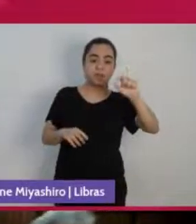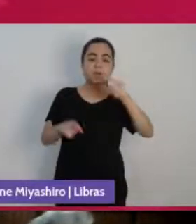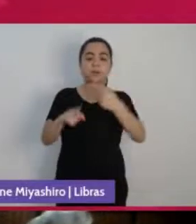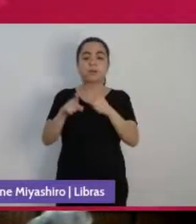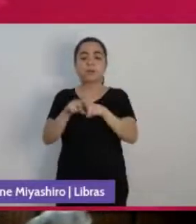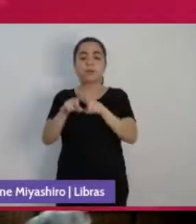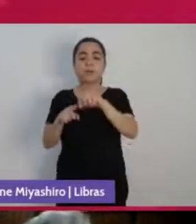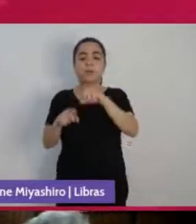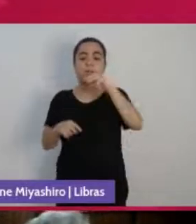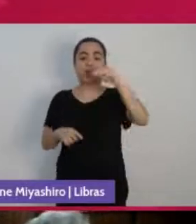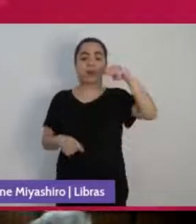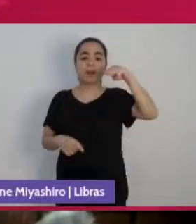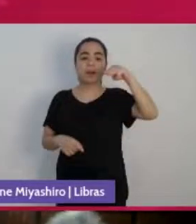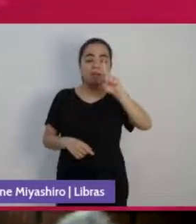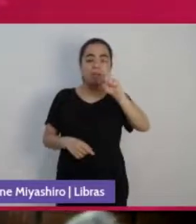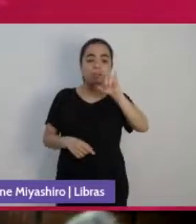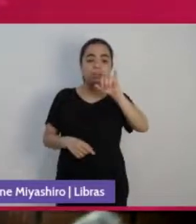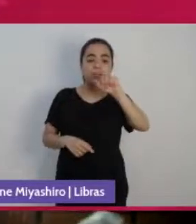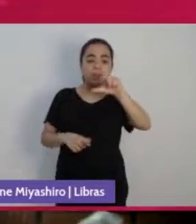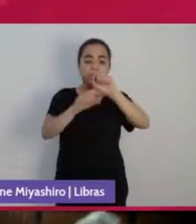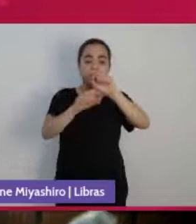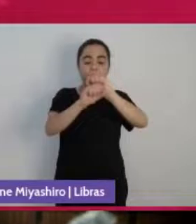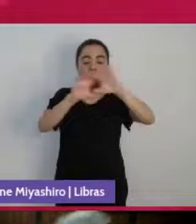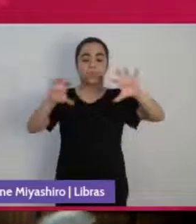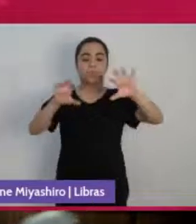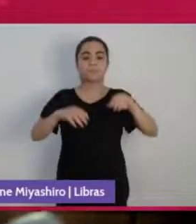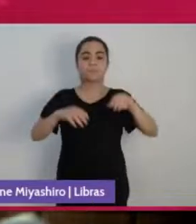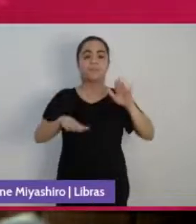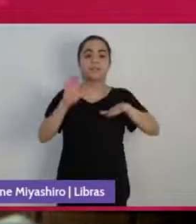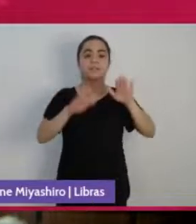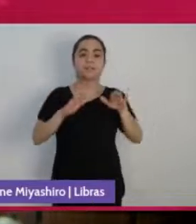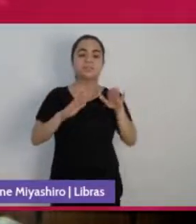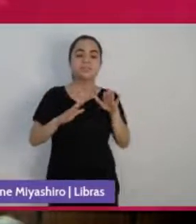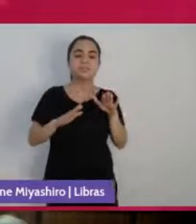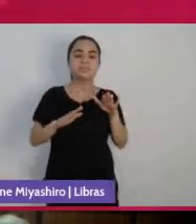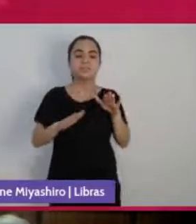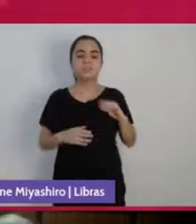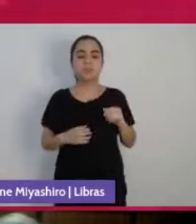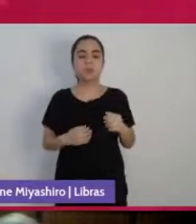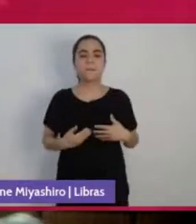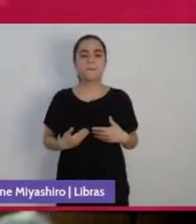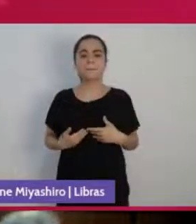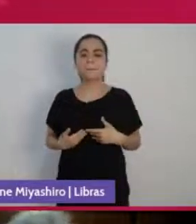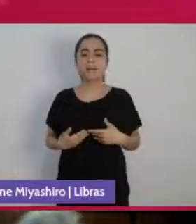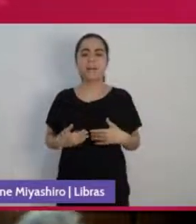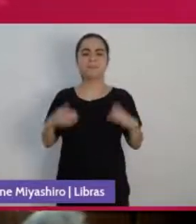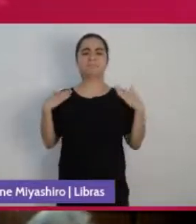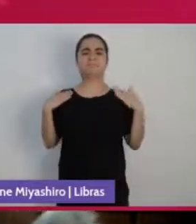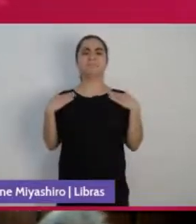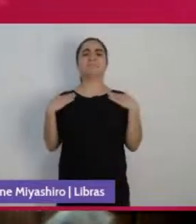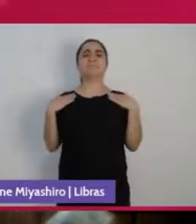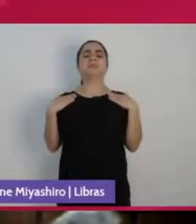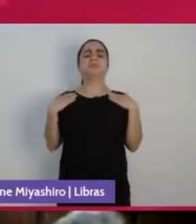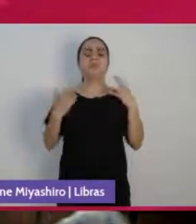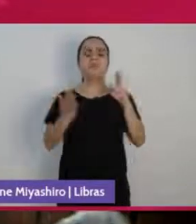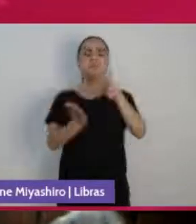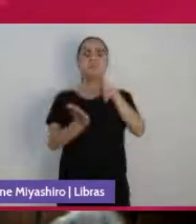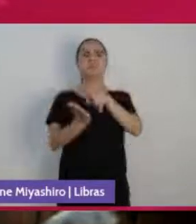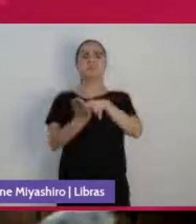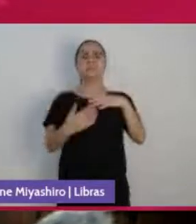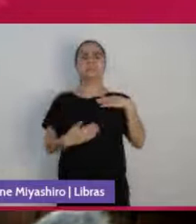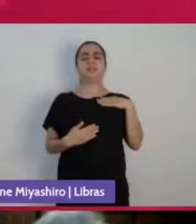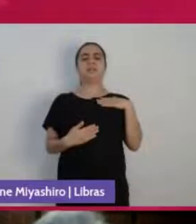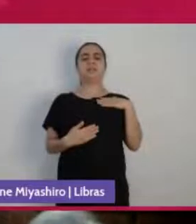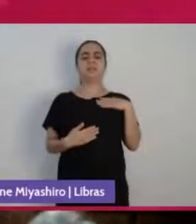Aquelas exageradas que a colega até fala para a paciente deitar o corpo, eu batizei isso